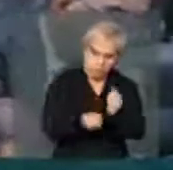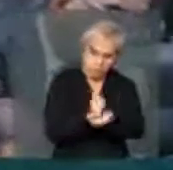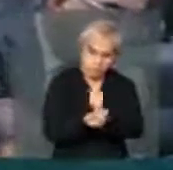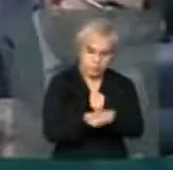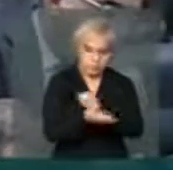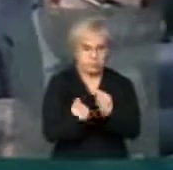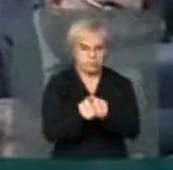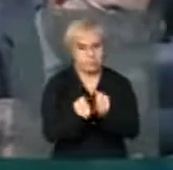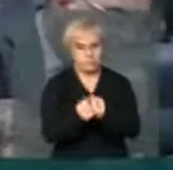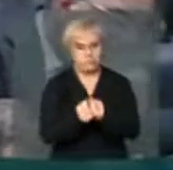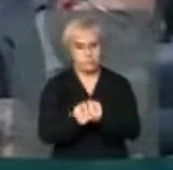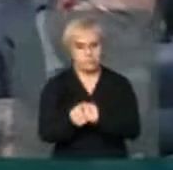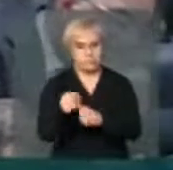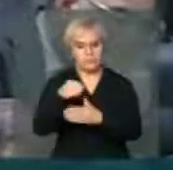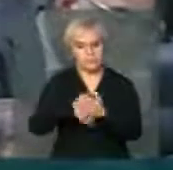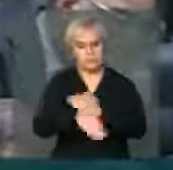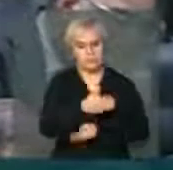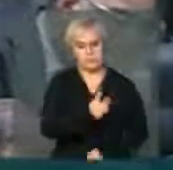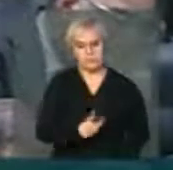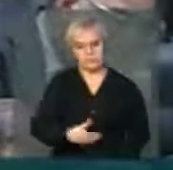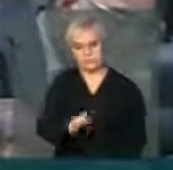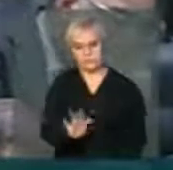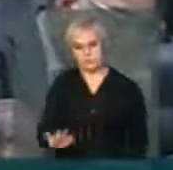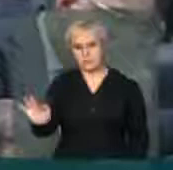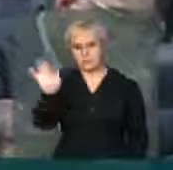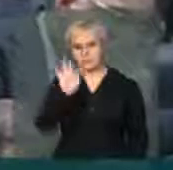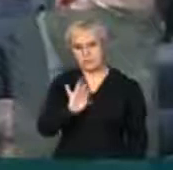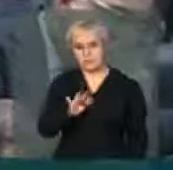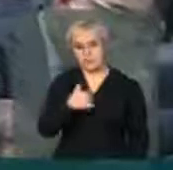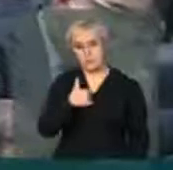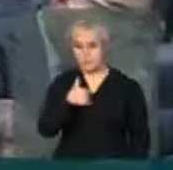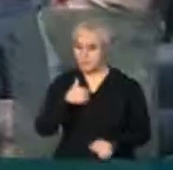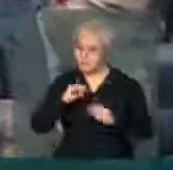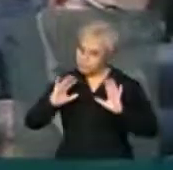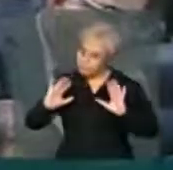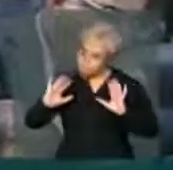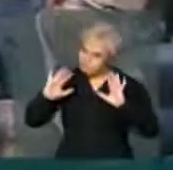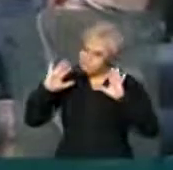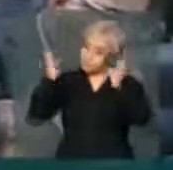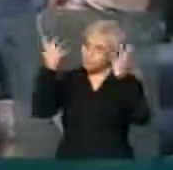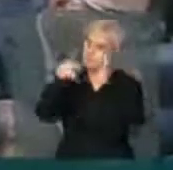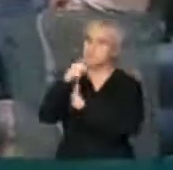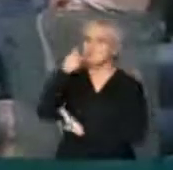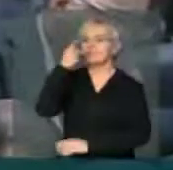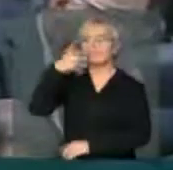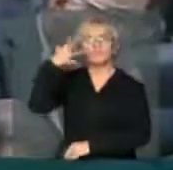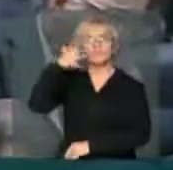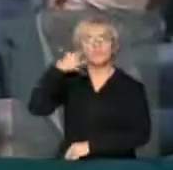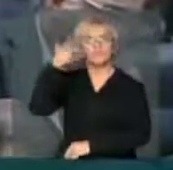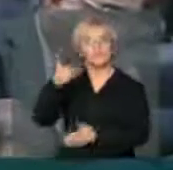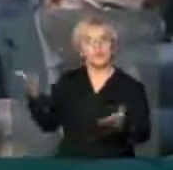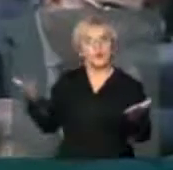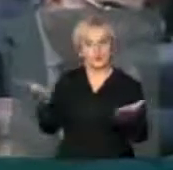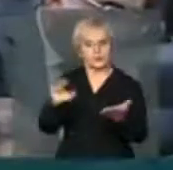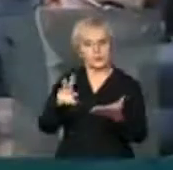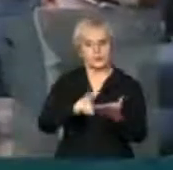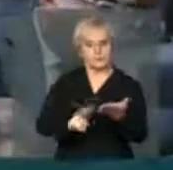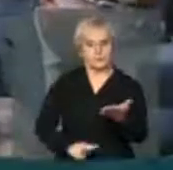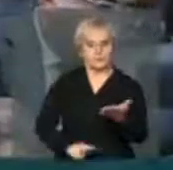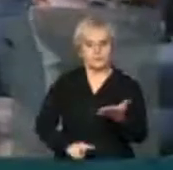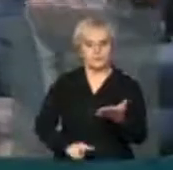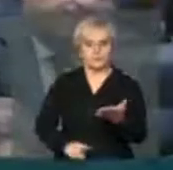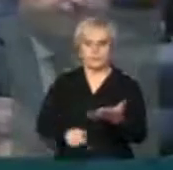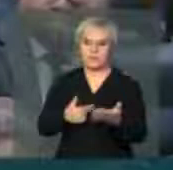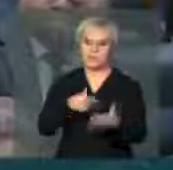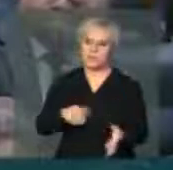do governo federal. Eu enalteço as palavras de Vossa Excelência no discurso de hoje